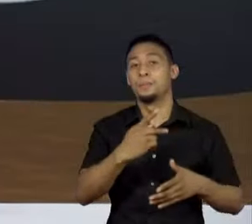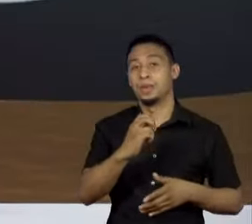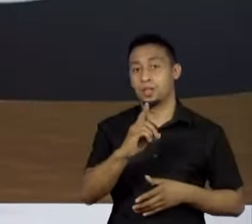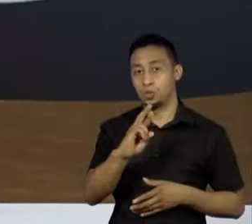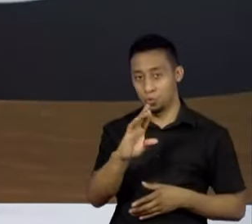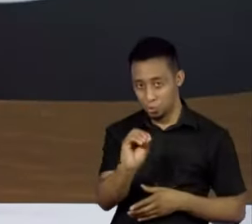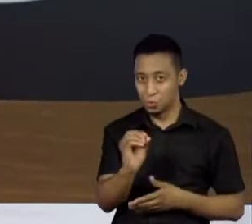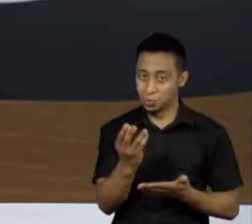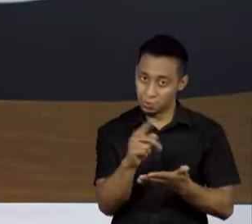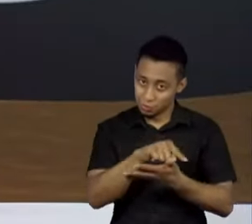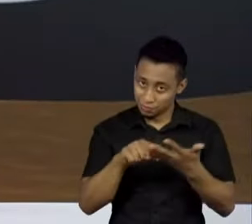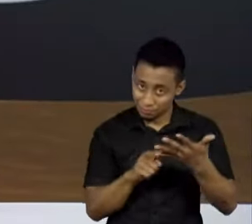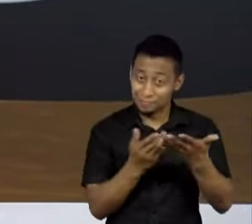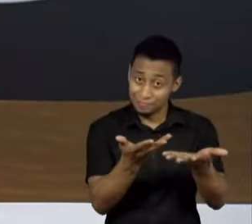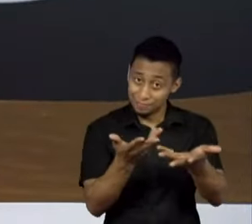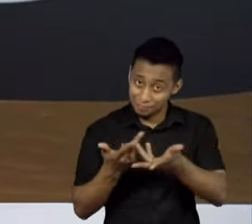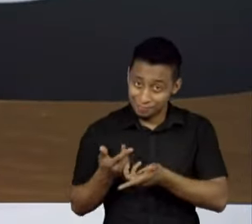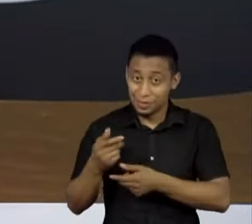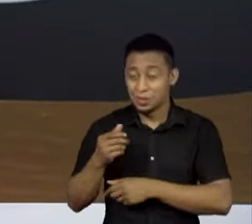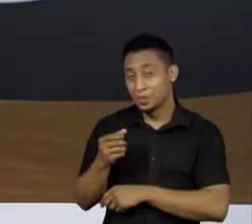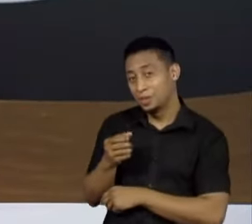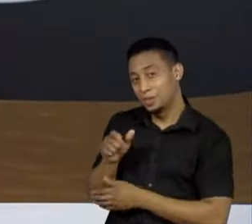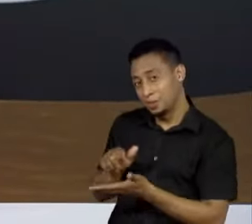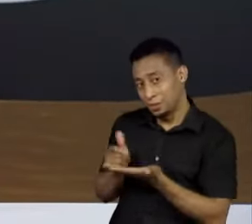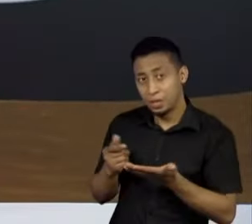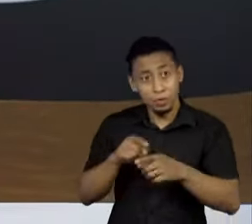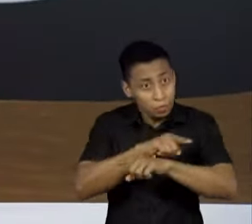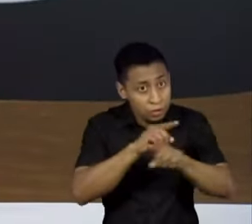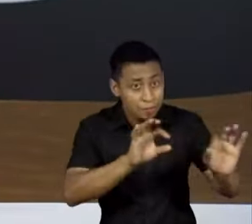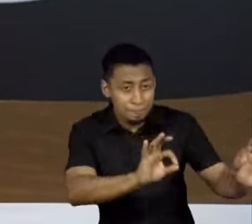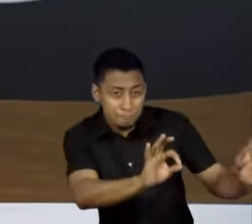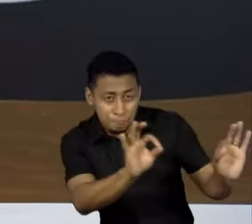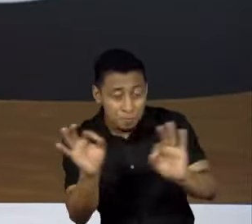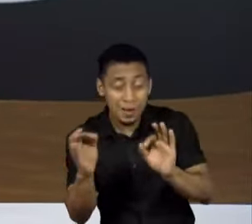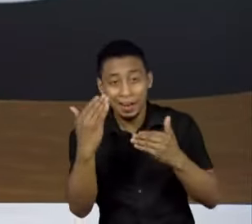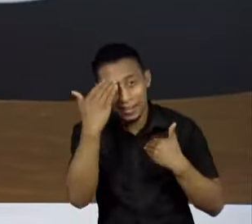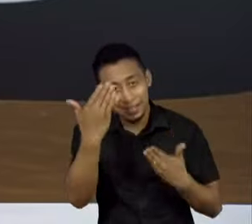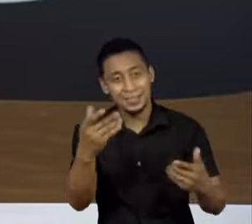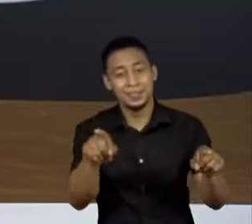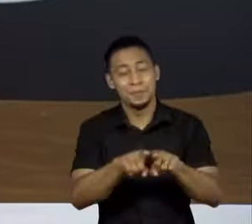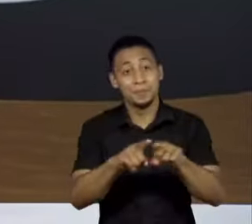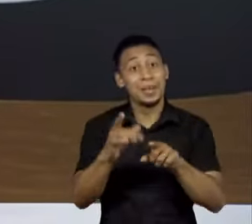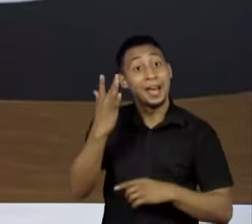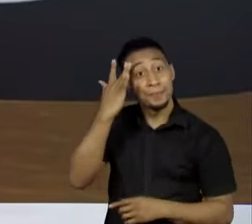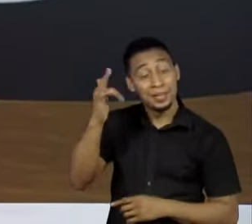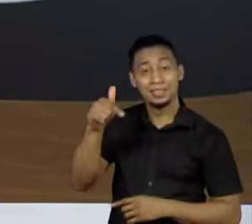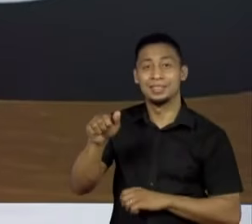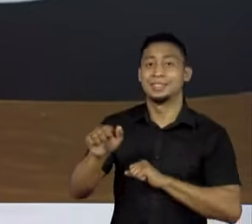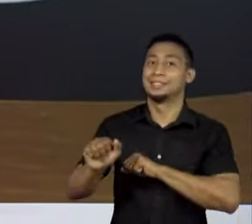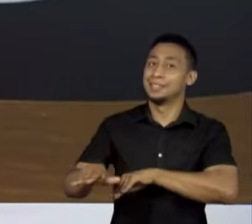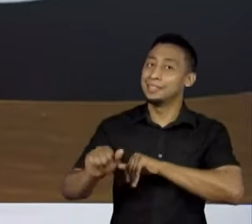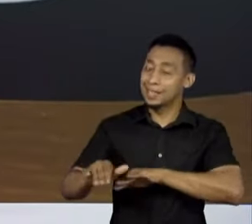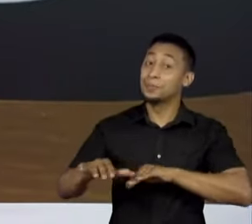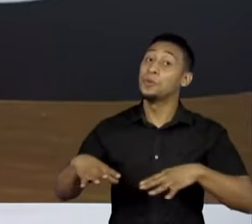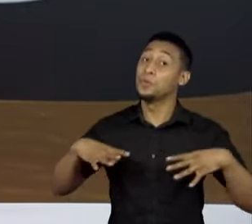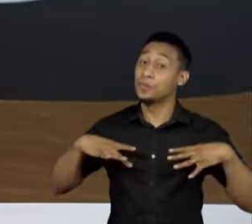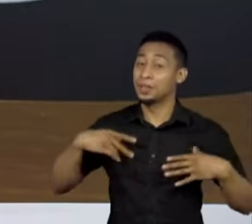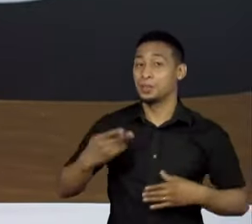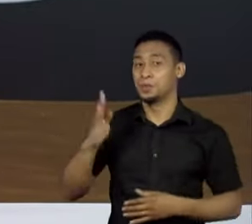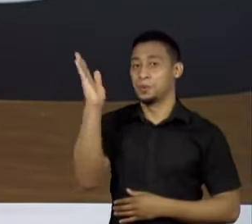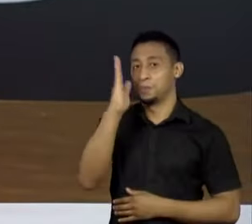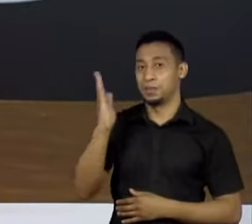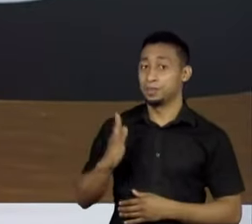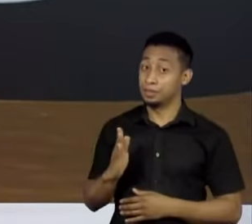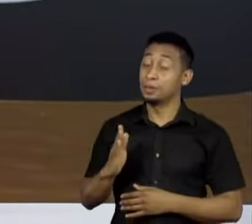França. Agradeço sobretudo a você pela sua audiência. Amanhã, como disse o Paulo, é dia 7 de setembro. Feriado nacional que